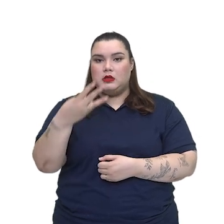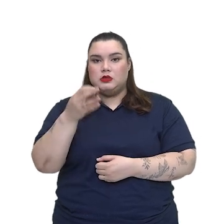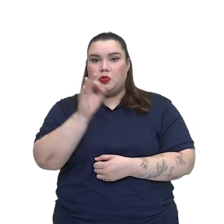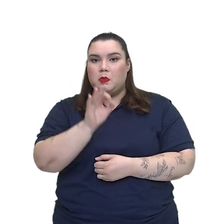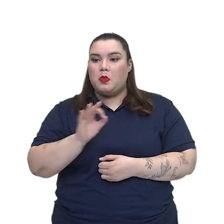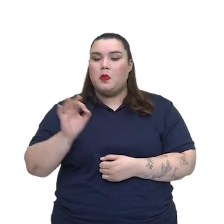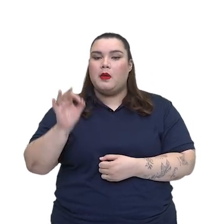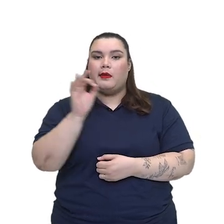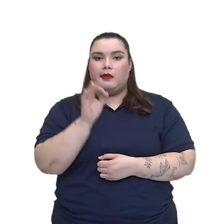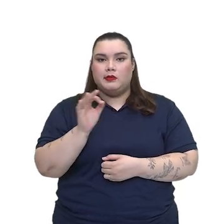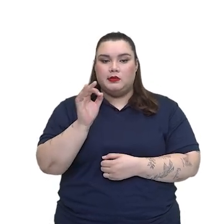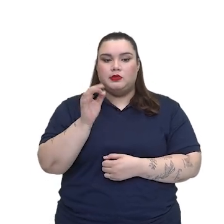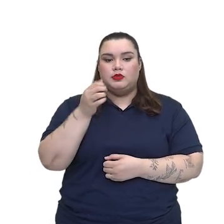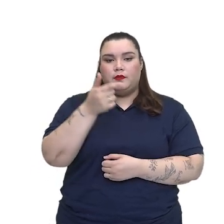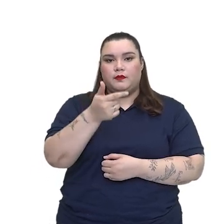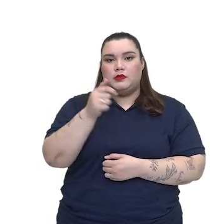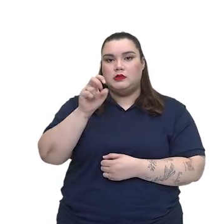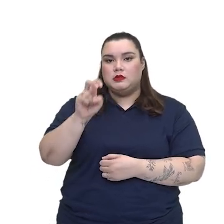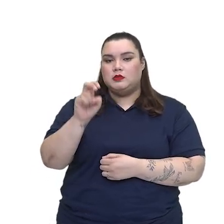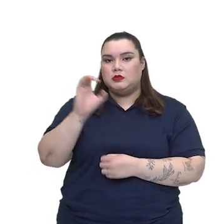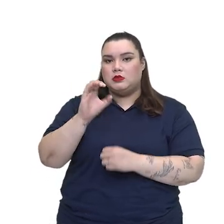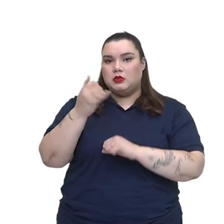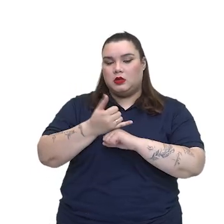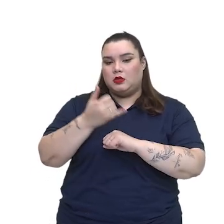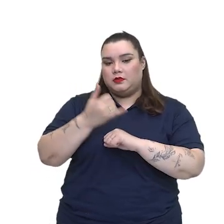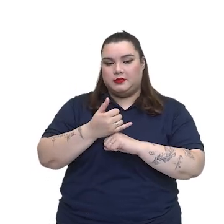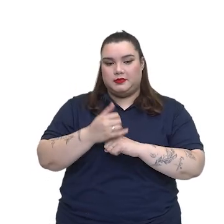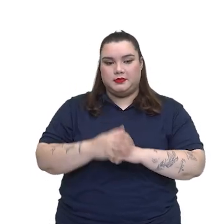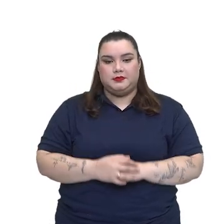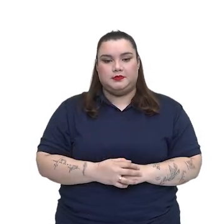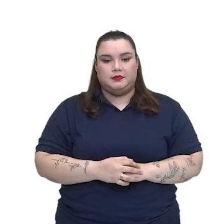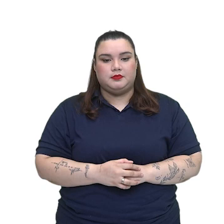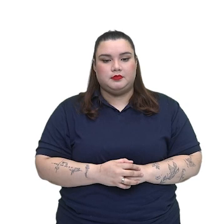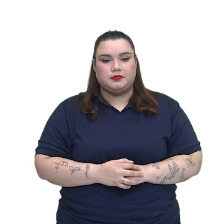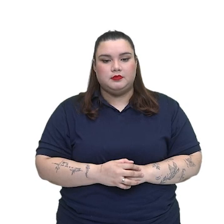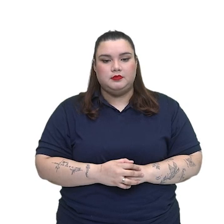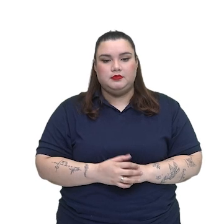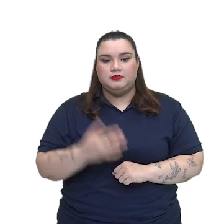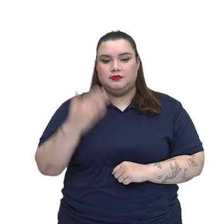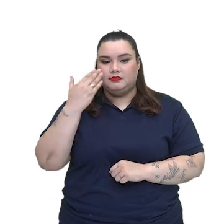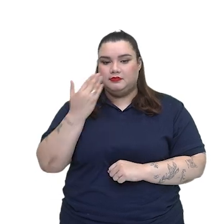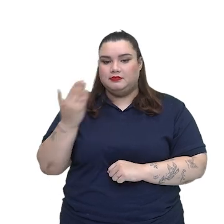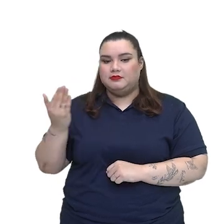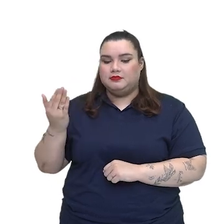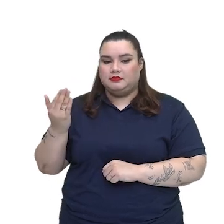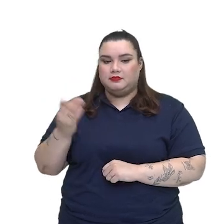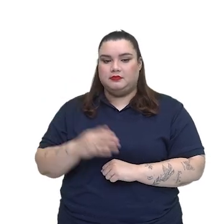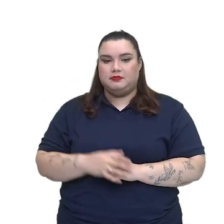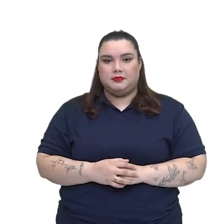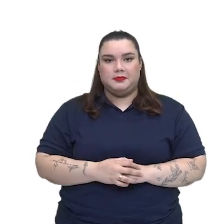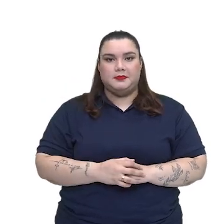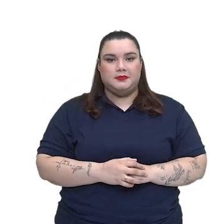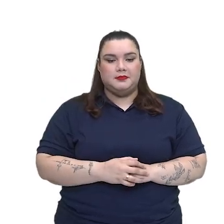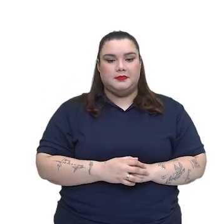13 moedas de 25 centavos. 13 tesouros, né?